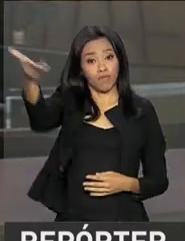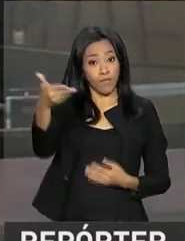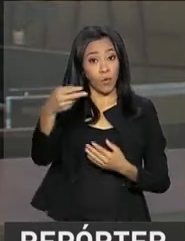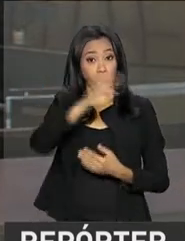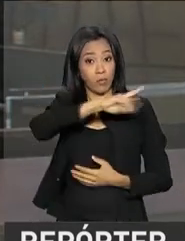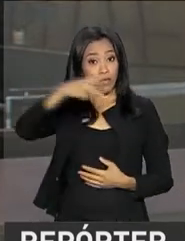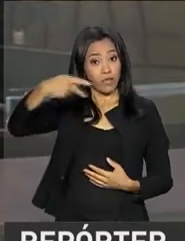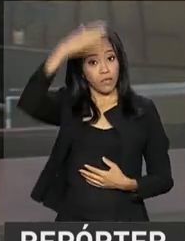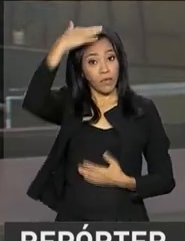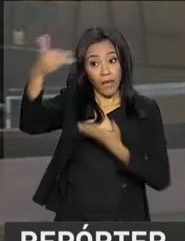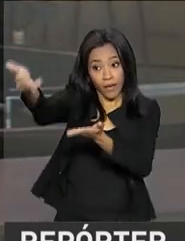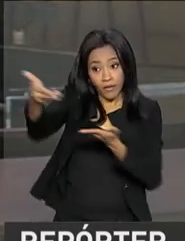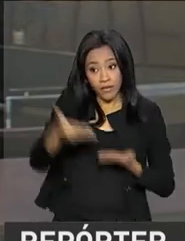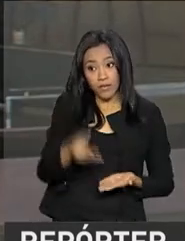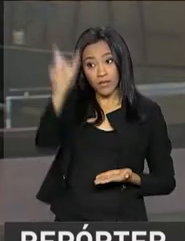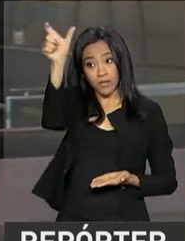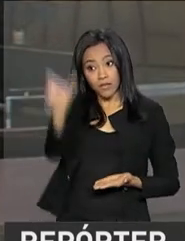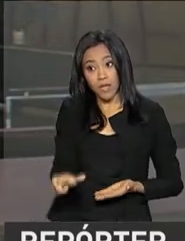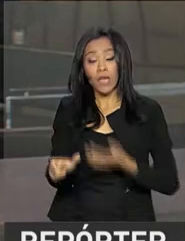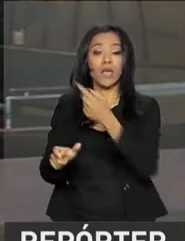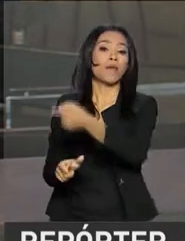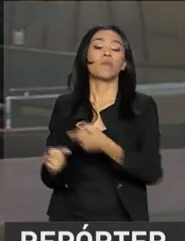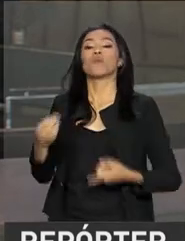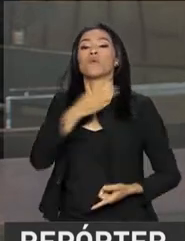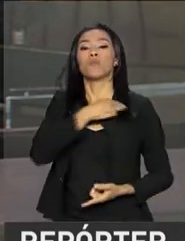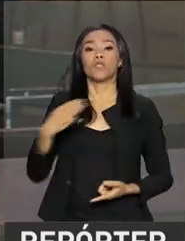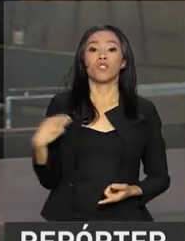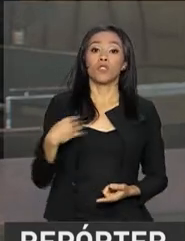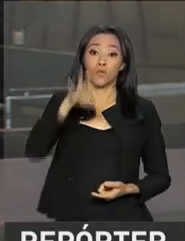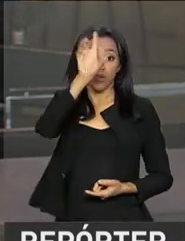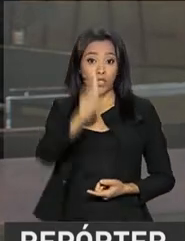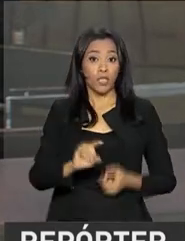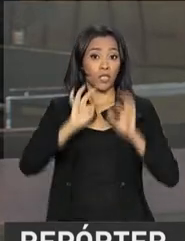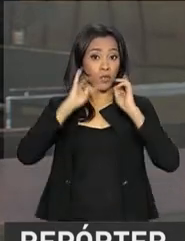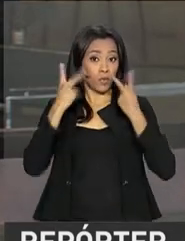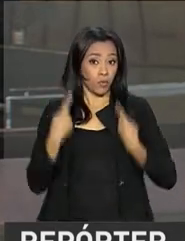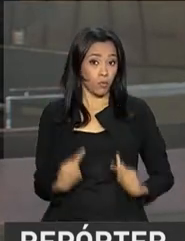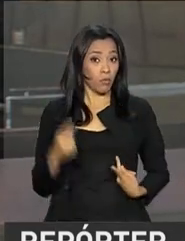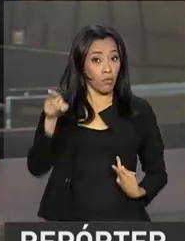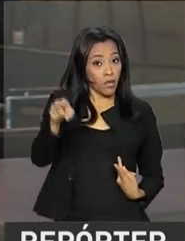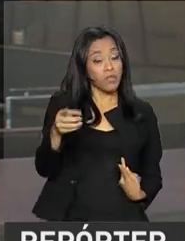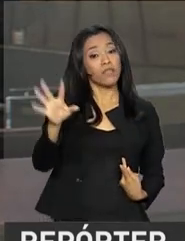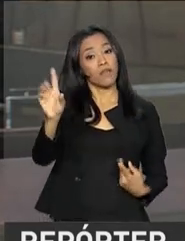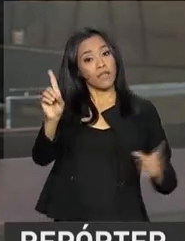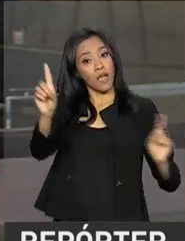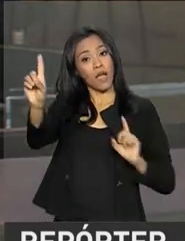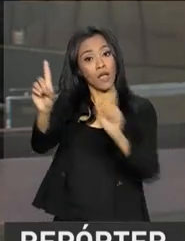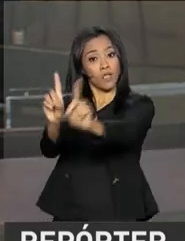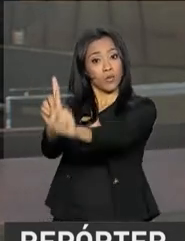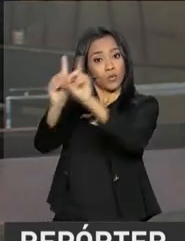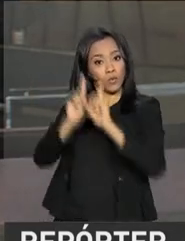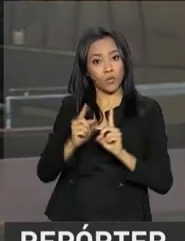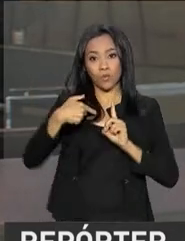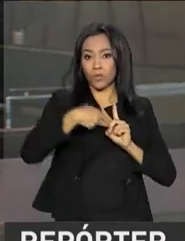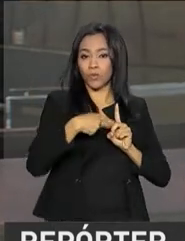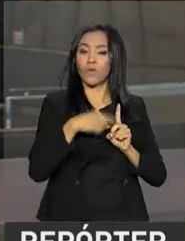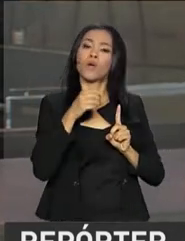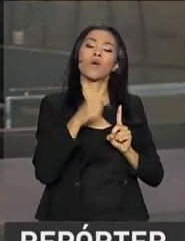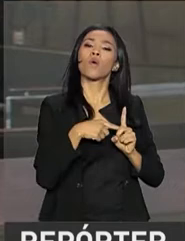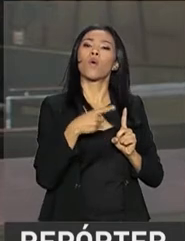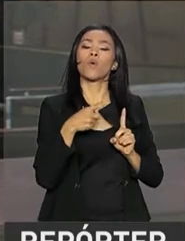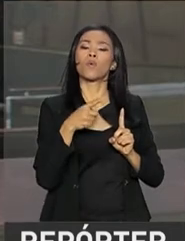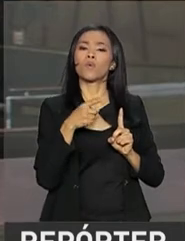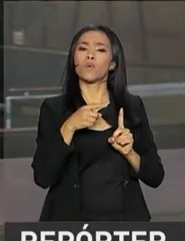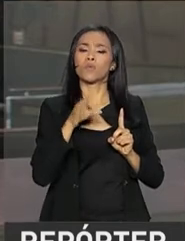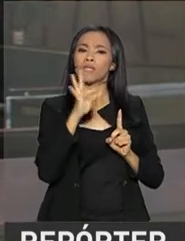ministro interino dos direitos humanos gustavo rocha que vai estar acompanhado do presidente do tribunal de contas da